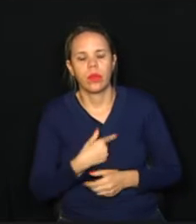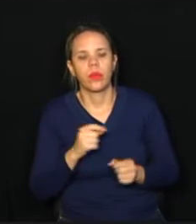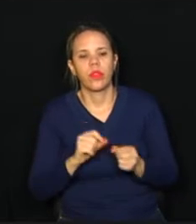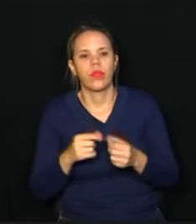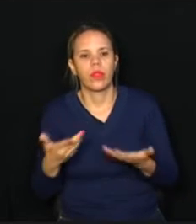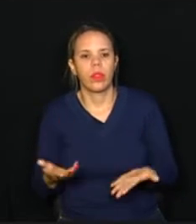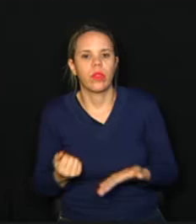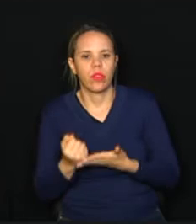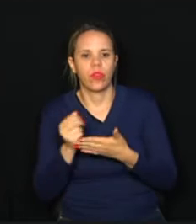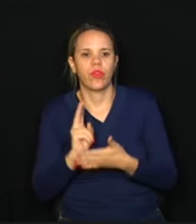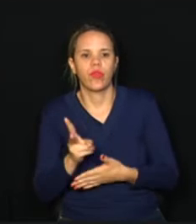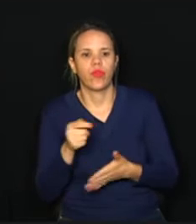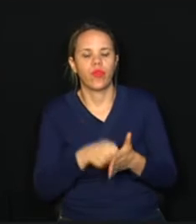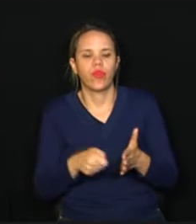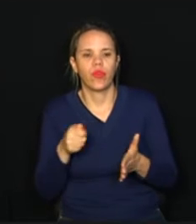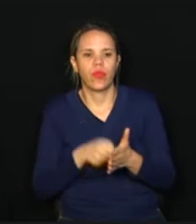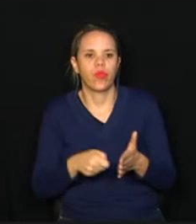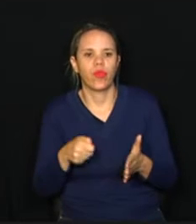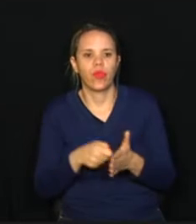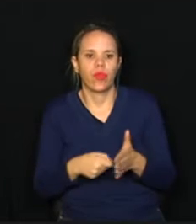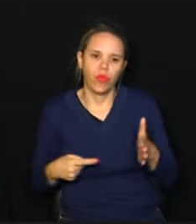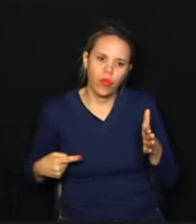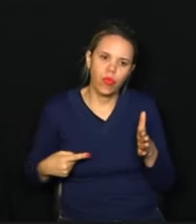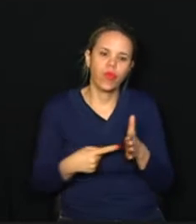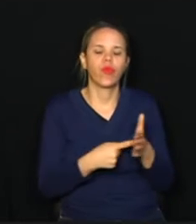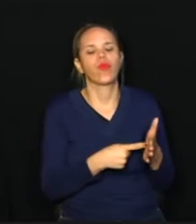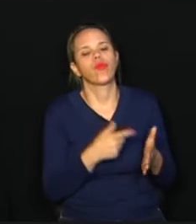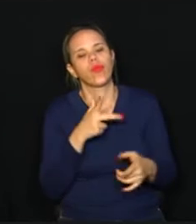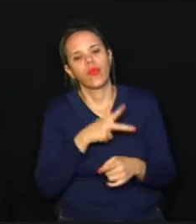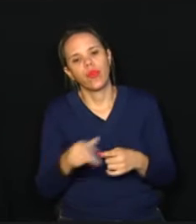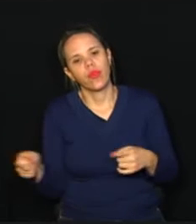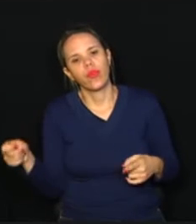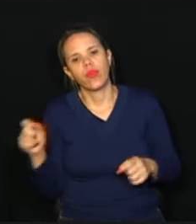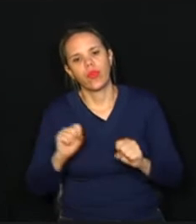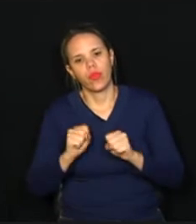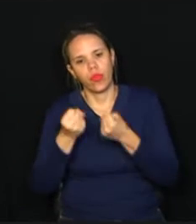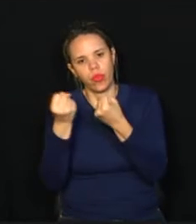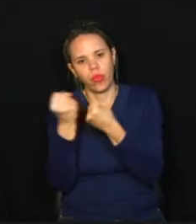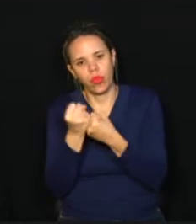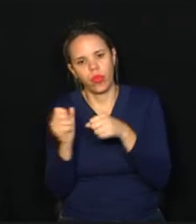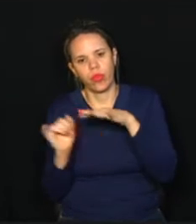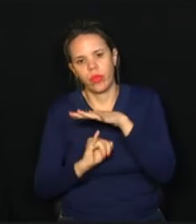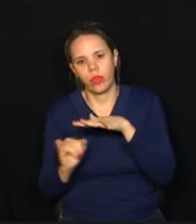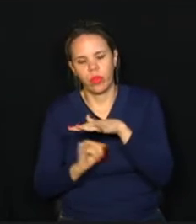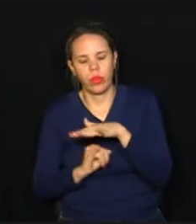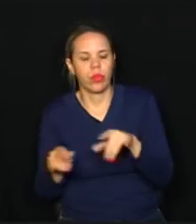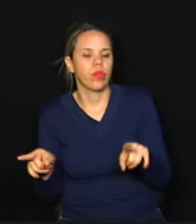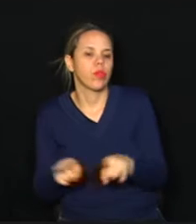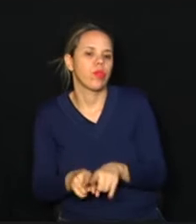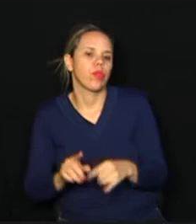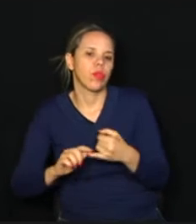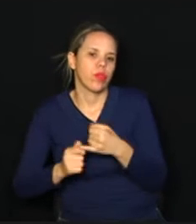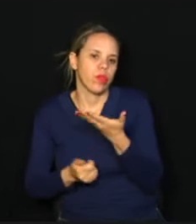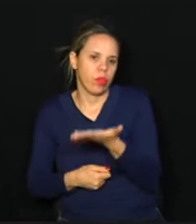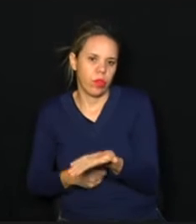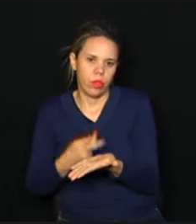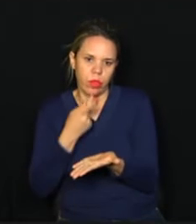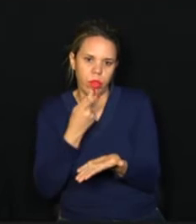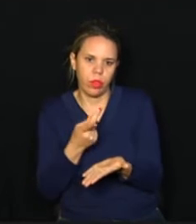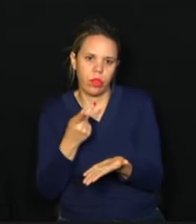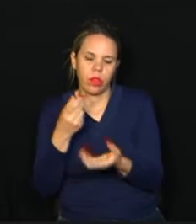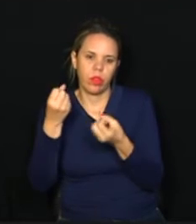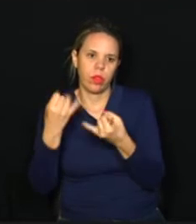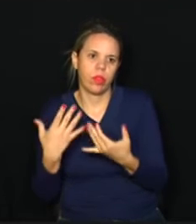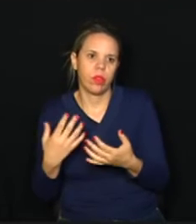aqui para continuar essa denúncia e essa luta em defesa dos institutos. E também, Feijão, se você pudesse comentar